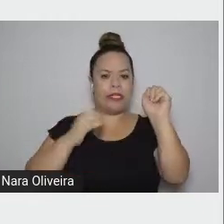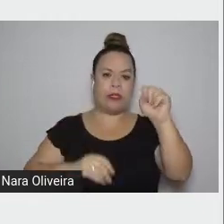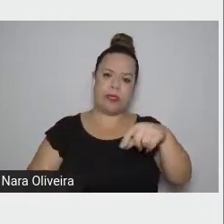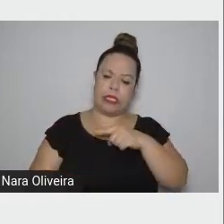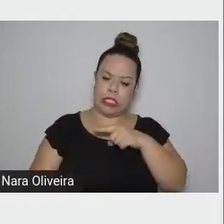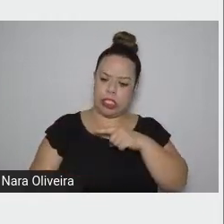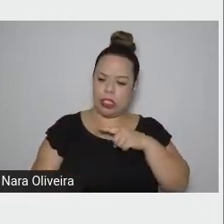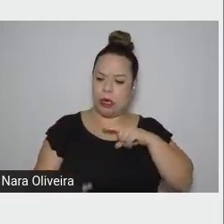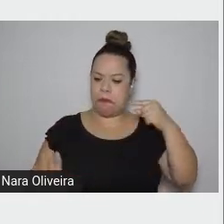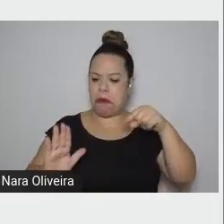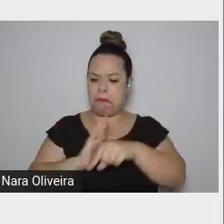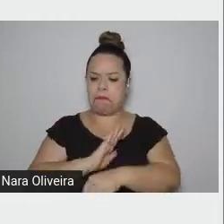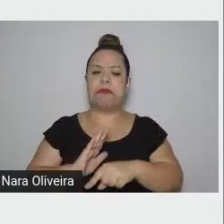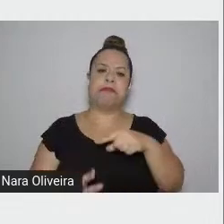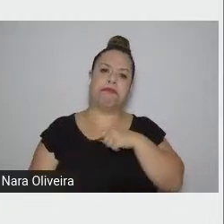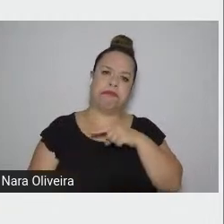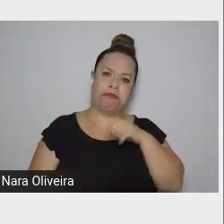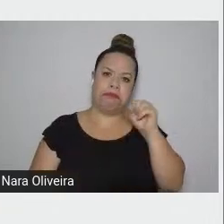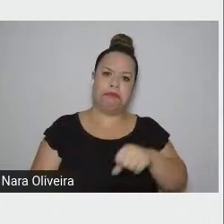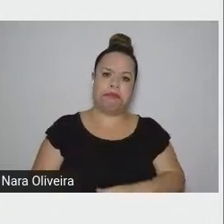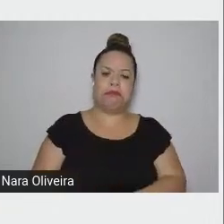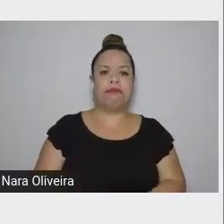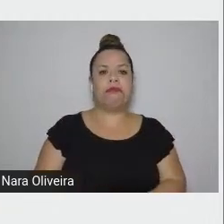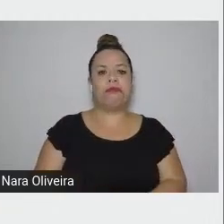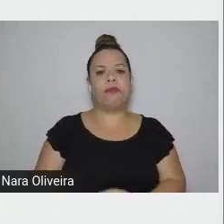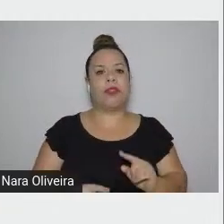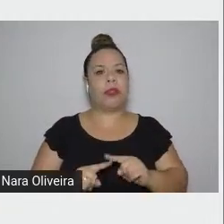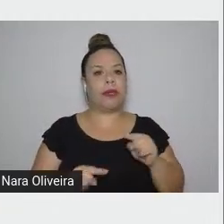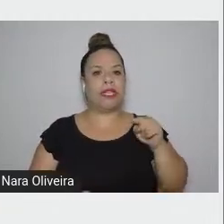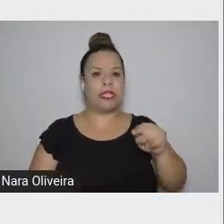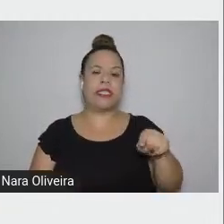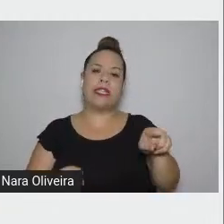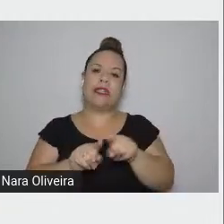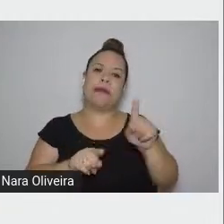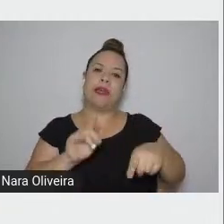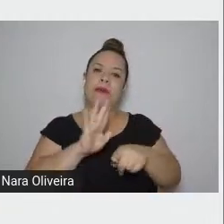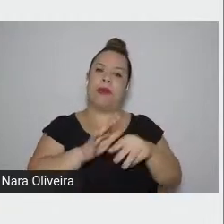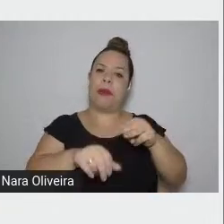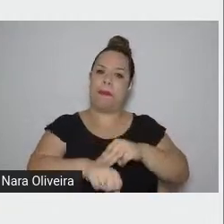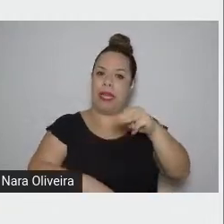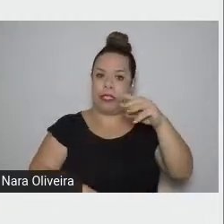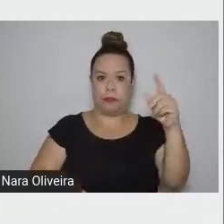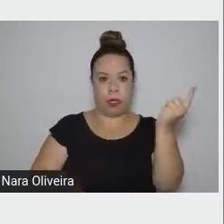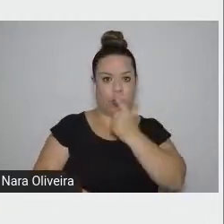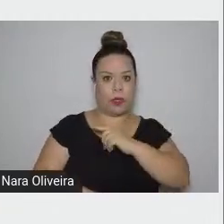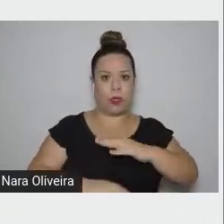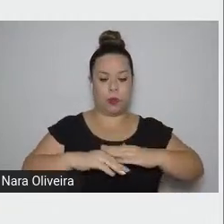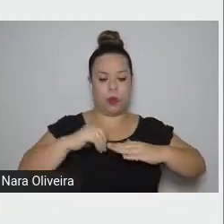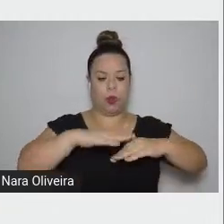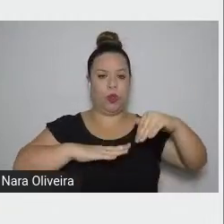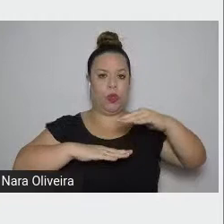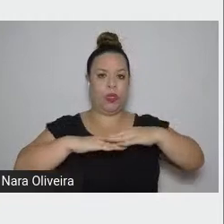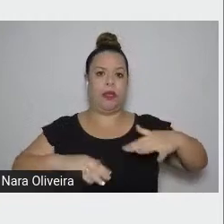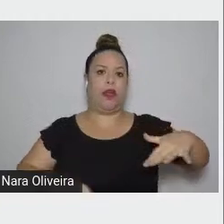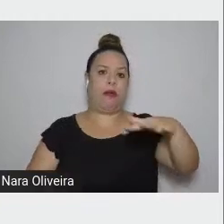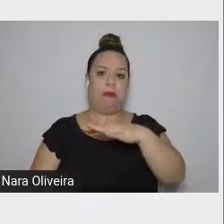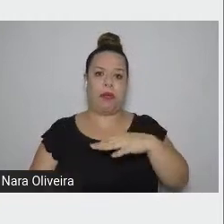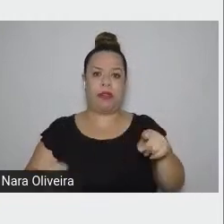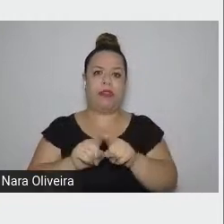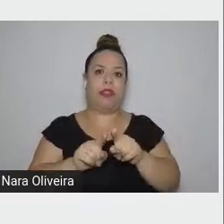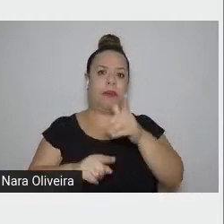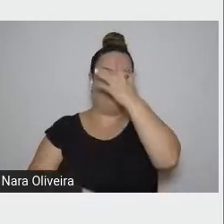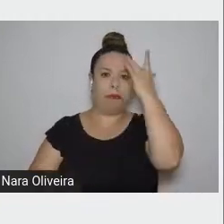profundamente, embora ele seja mestre em reconstruir ambientes e personagens de épocas